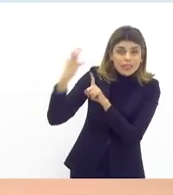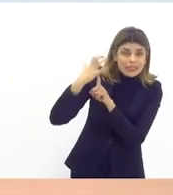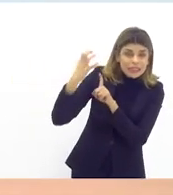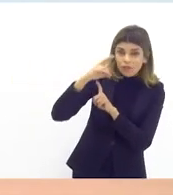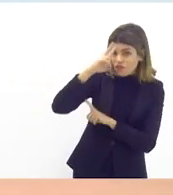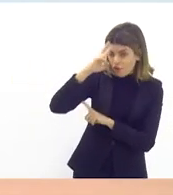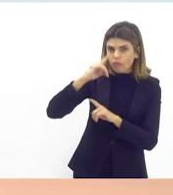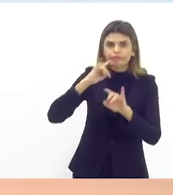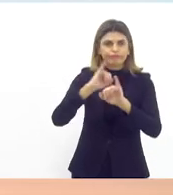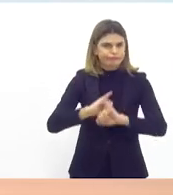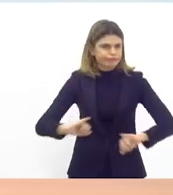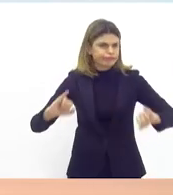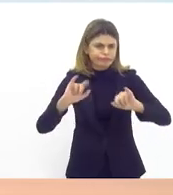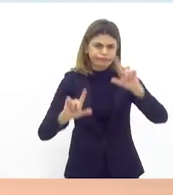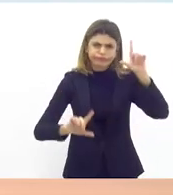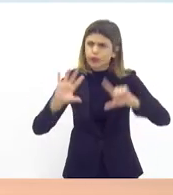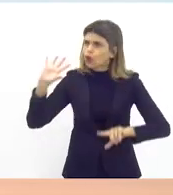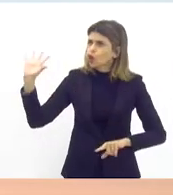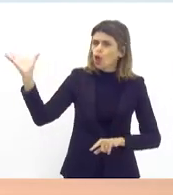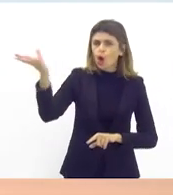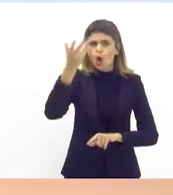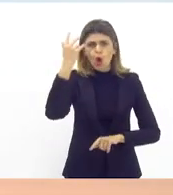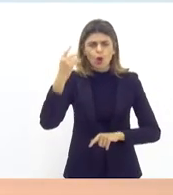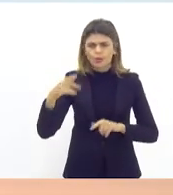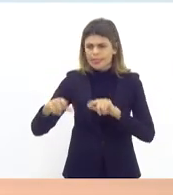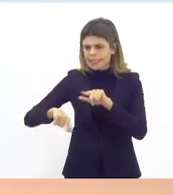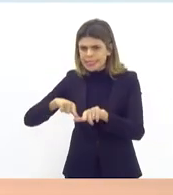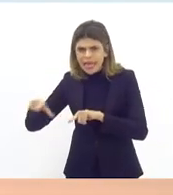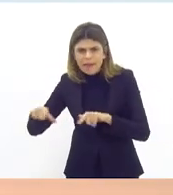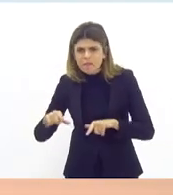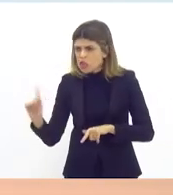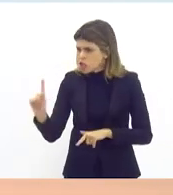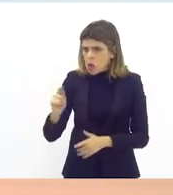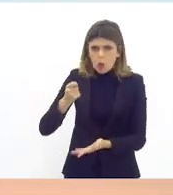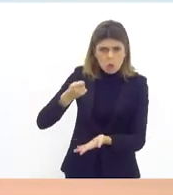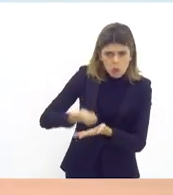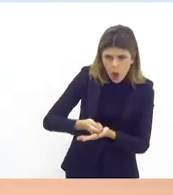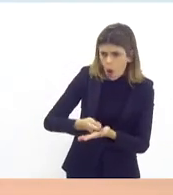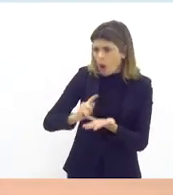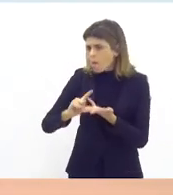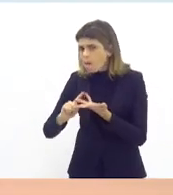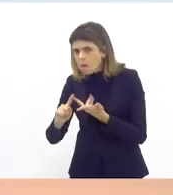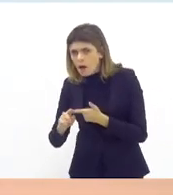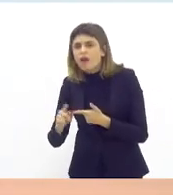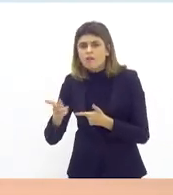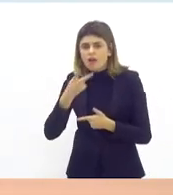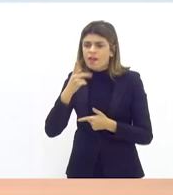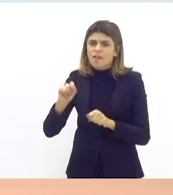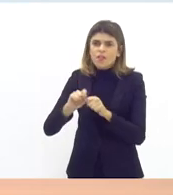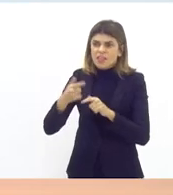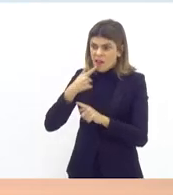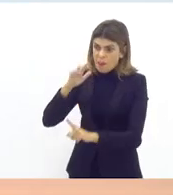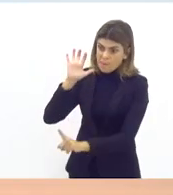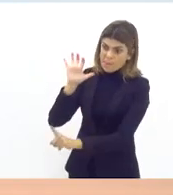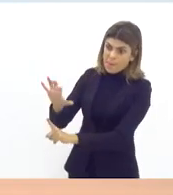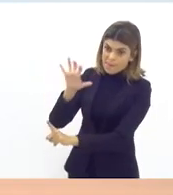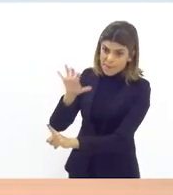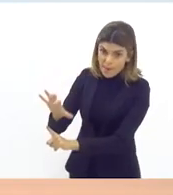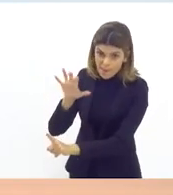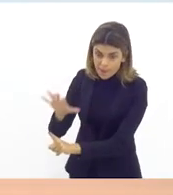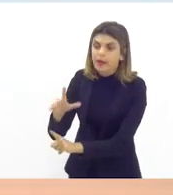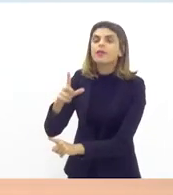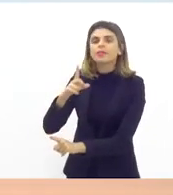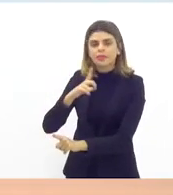Tá certo? Então, o que acontece? Todos os setores, setor de serviços que não foram contemplados na coisa, vão lá fazendo pressão, tem que ter